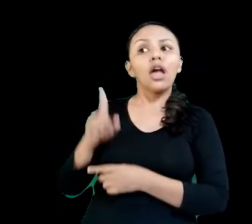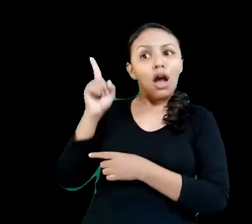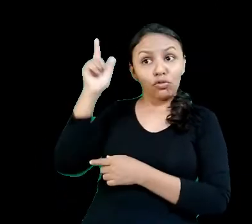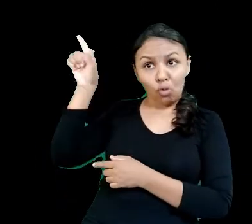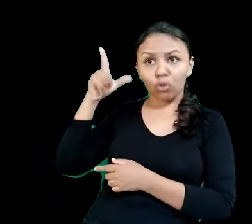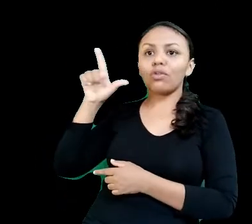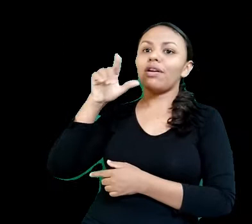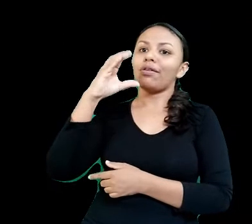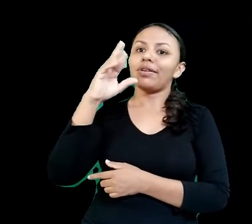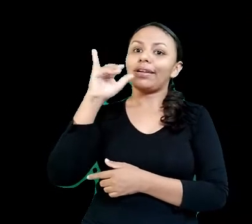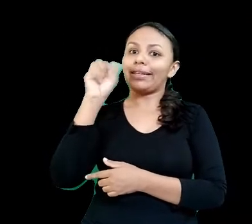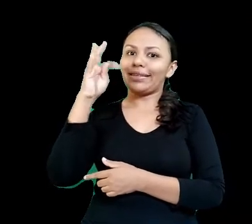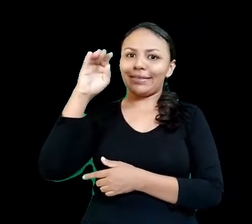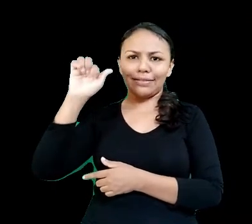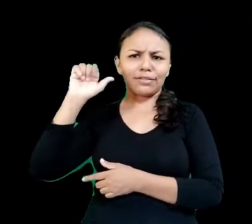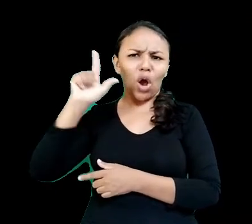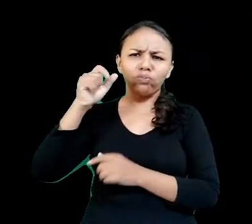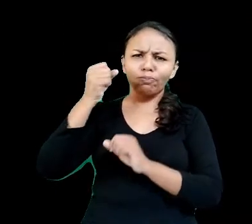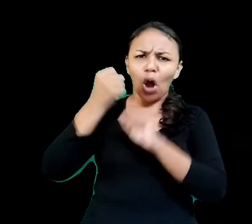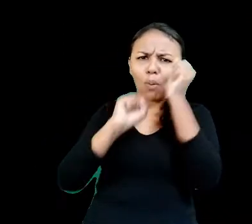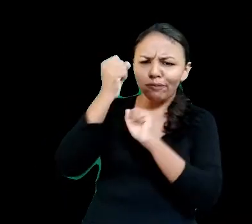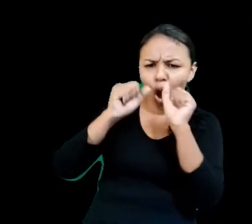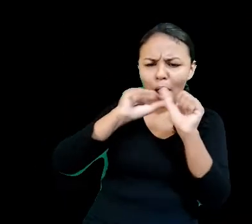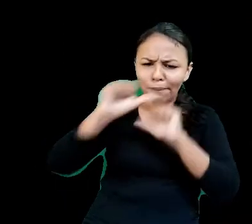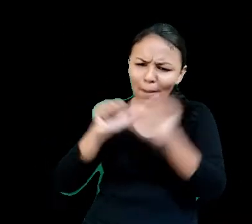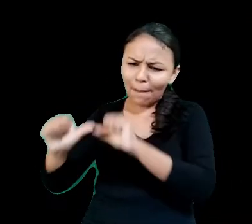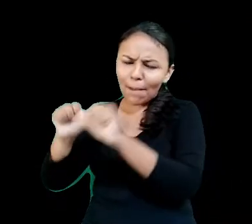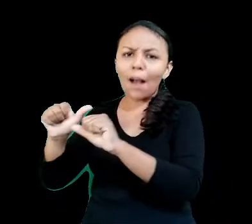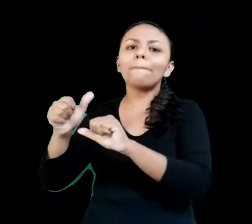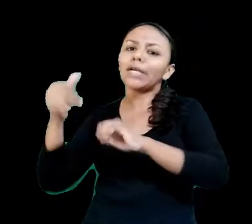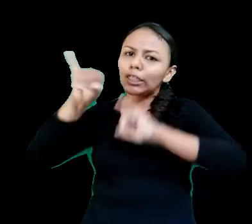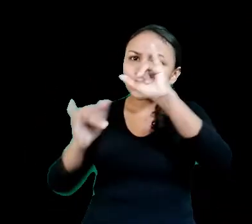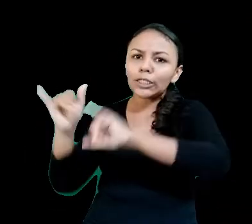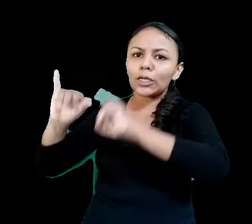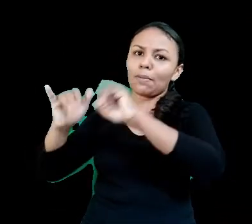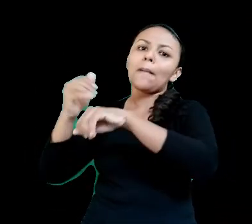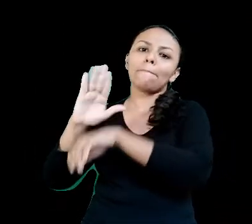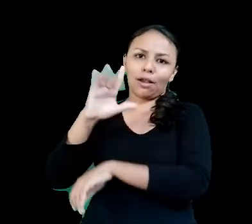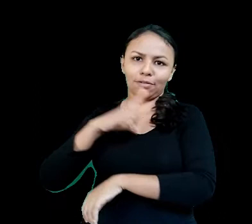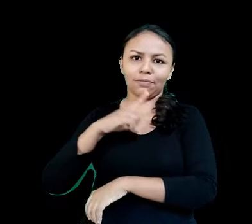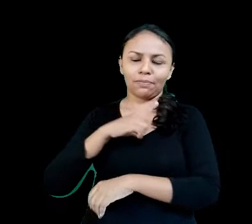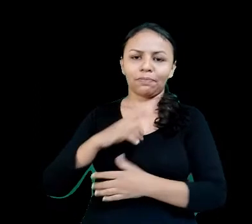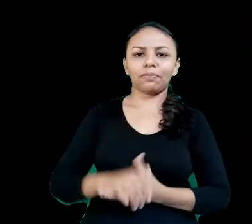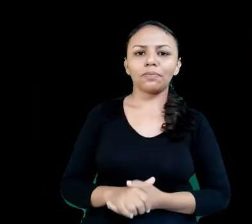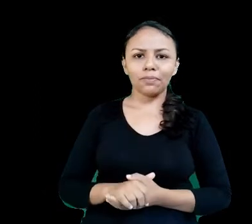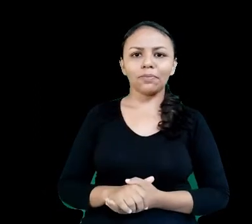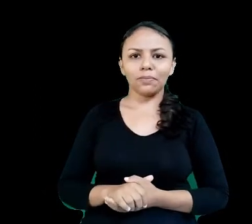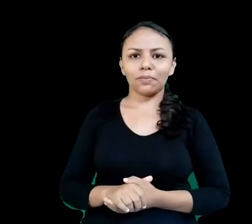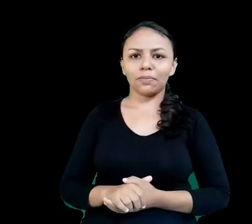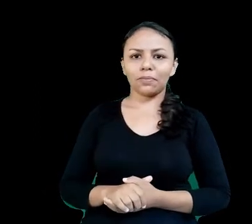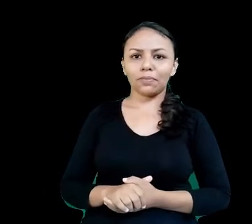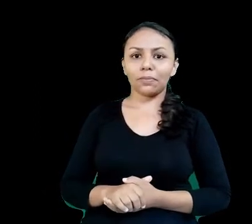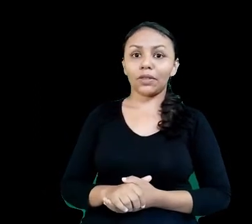que passa por um processamento maior, tem uma química maior na sua produção. Aqui a gente